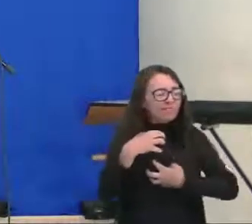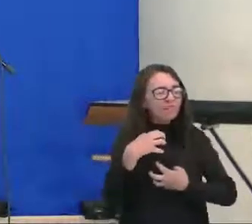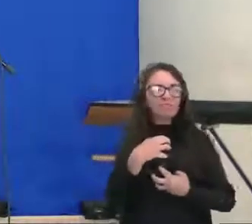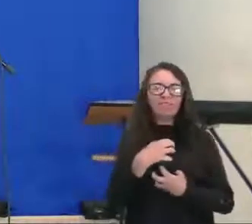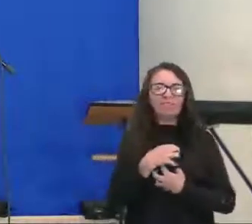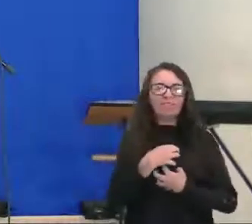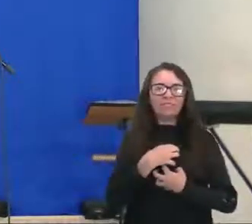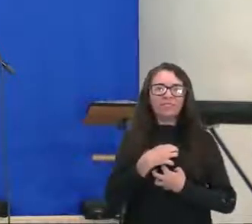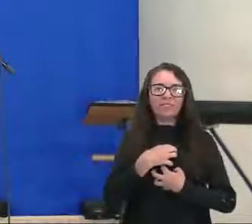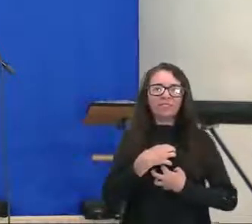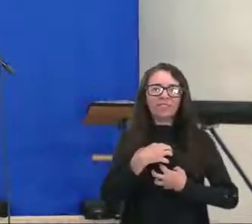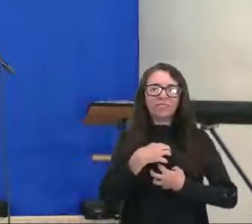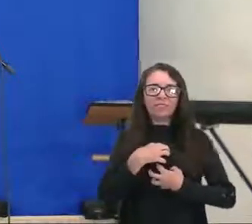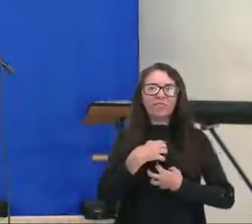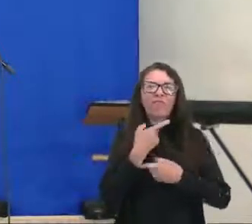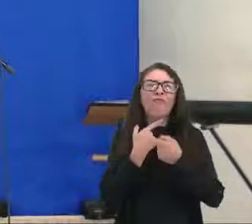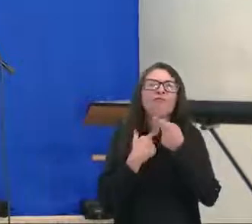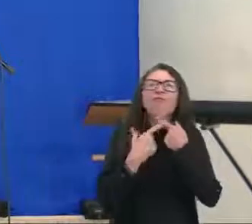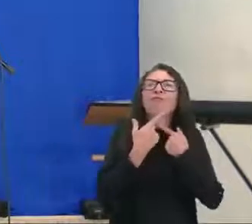reflexão.